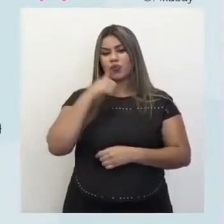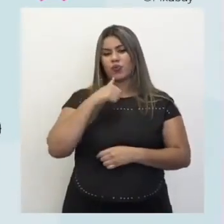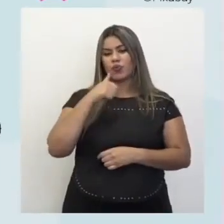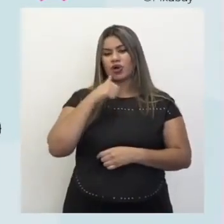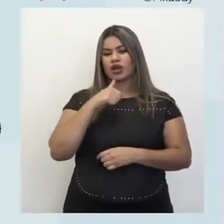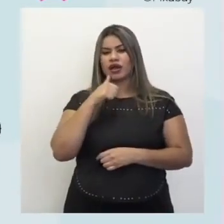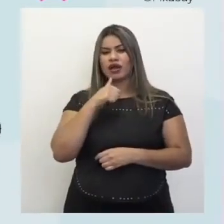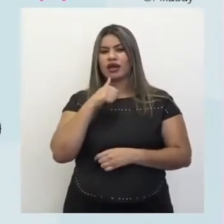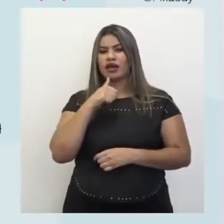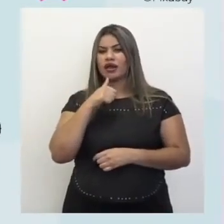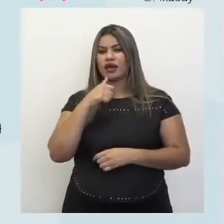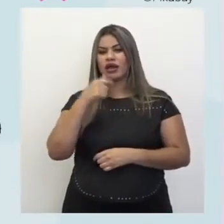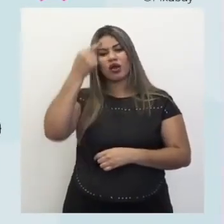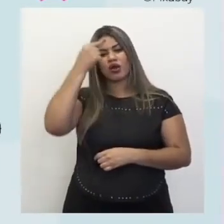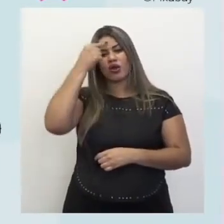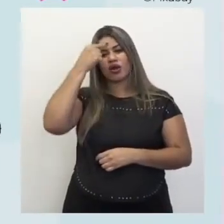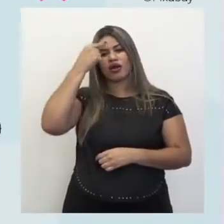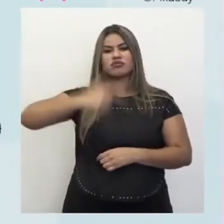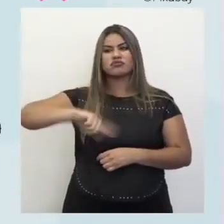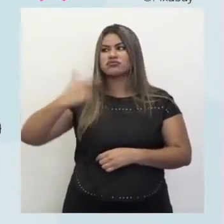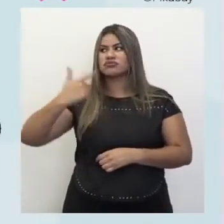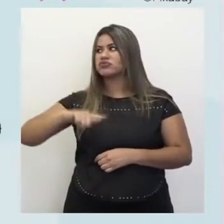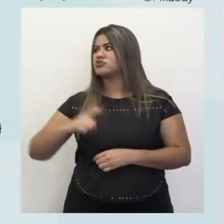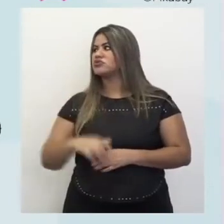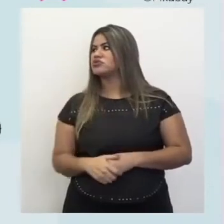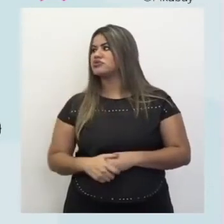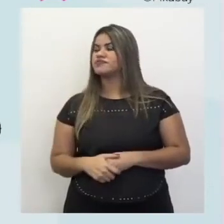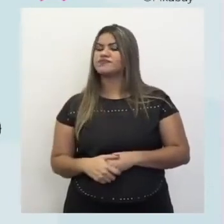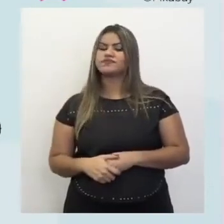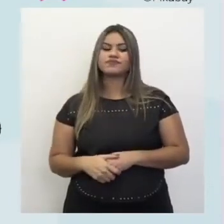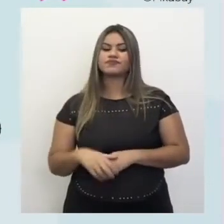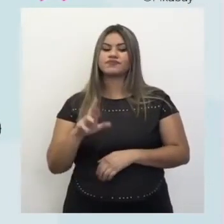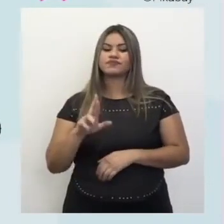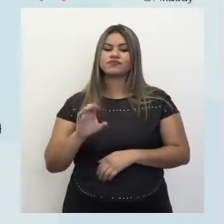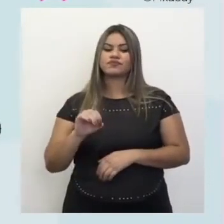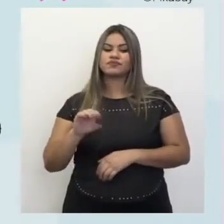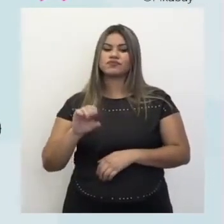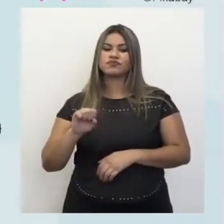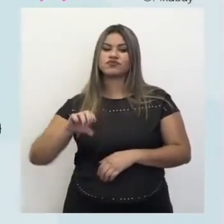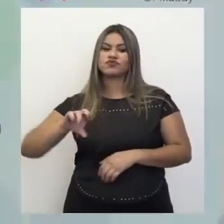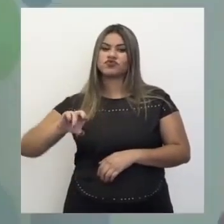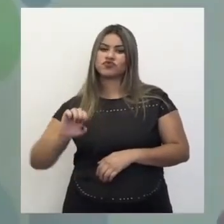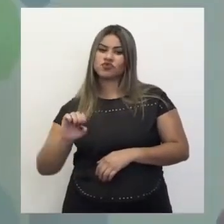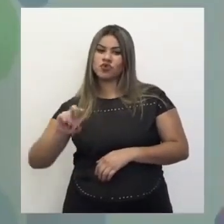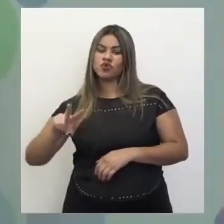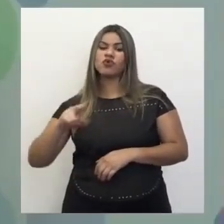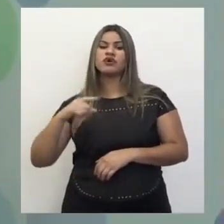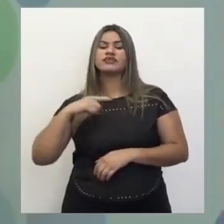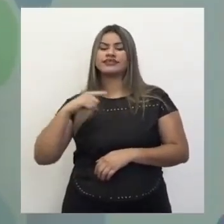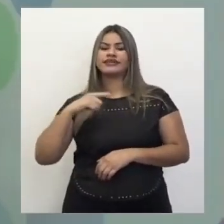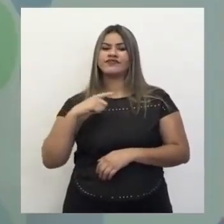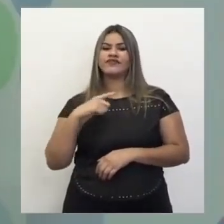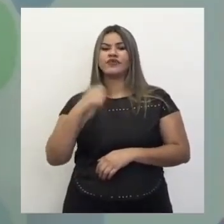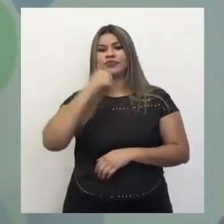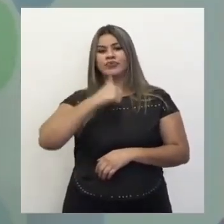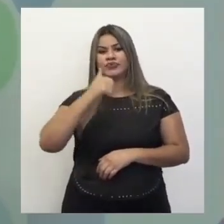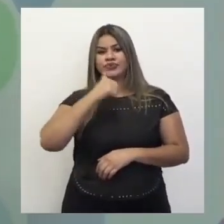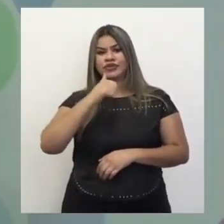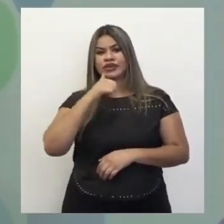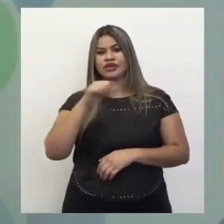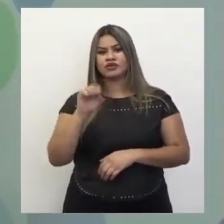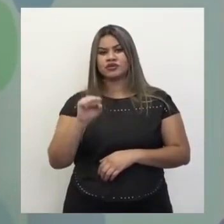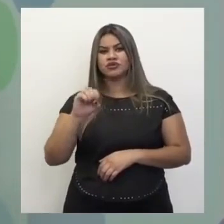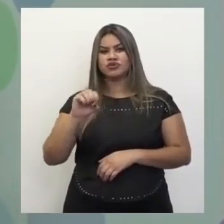tinha capacidade de juízo moral. Na questão do Rousseau, a gente trouxe aqui até o exemplo da Sofia, mostrando como que o Rousseau